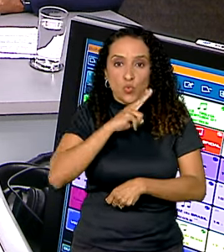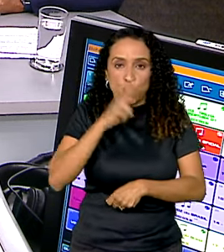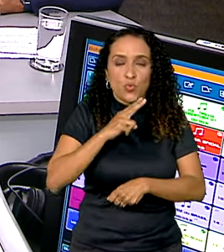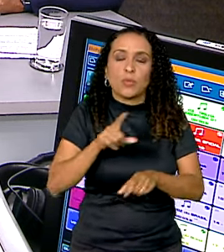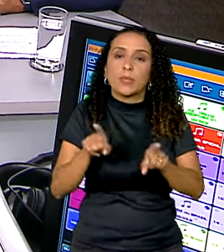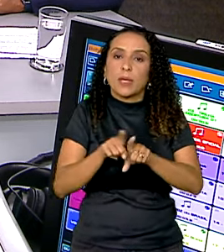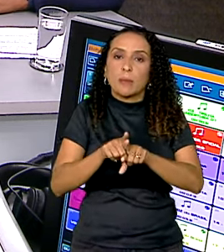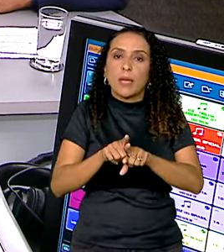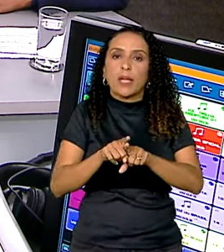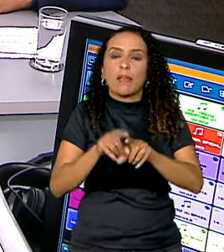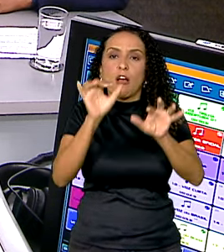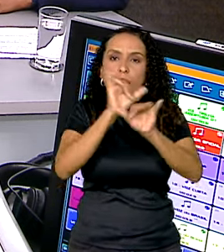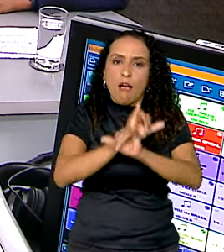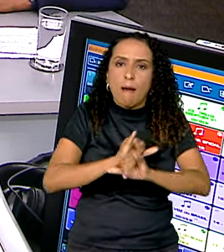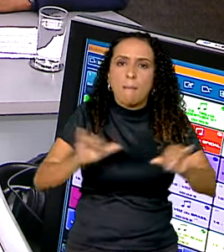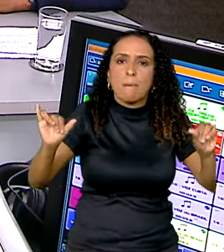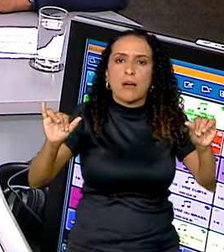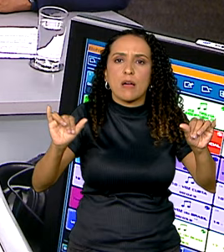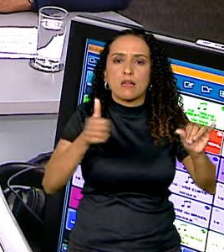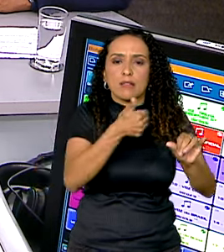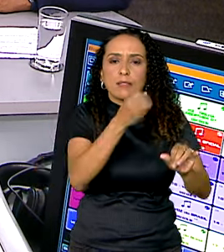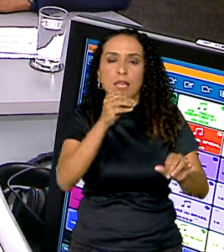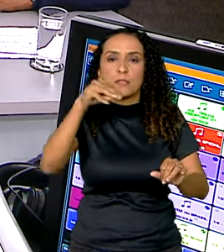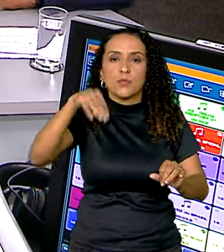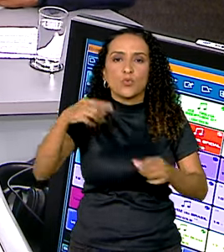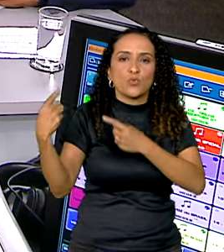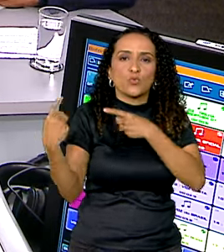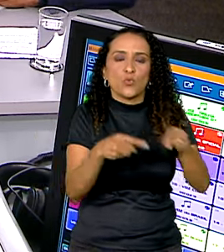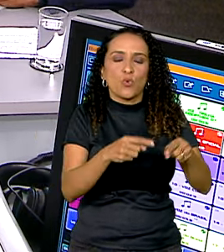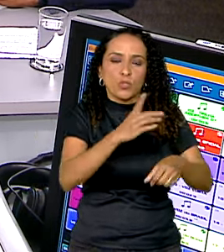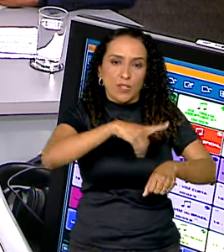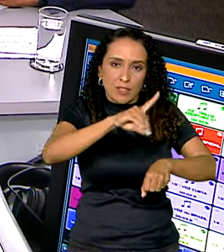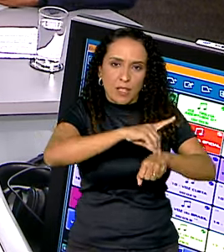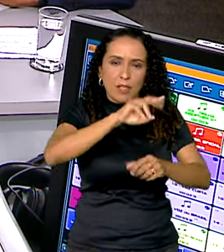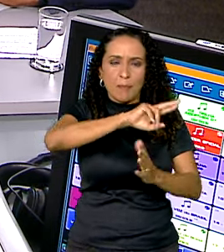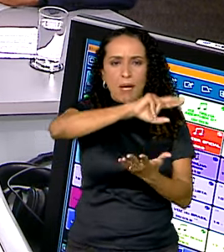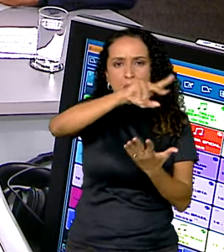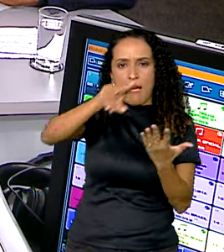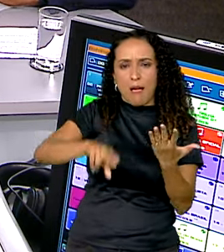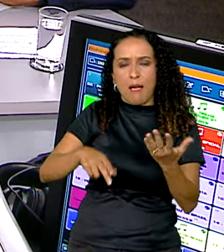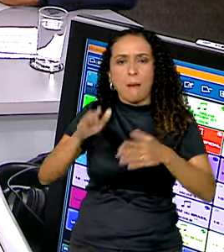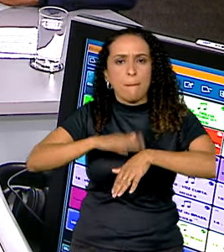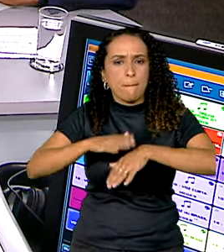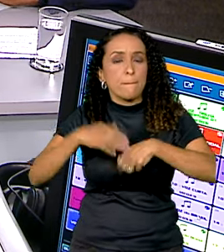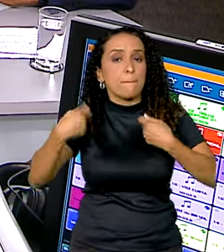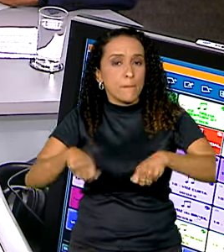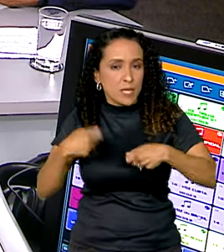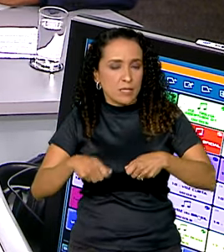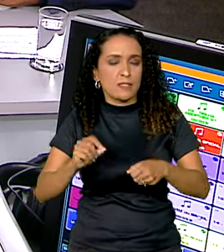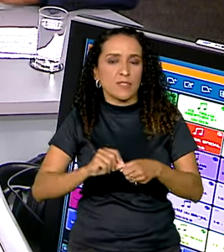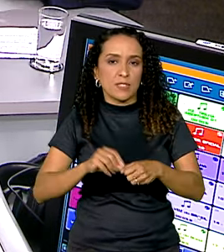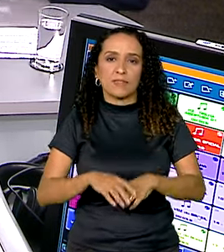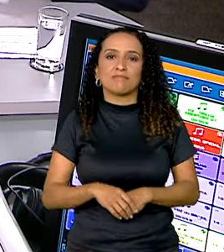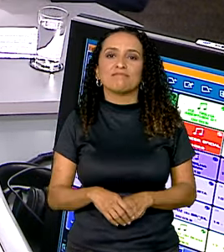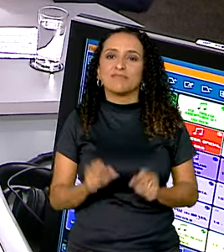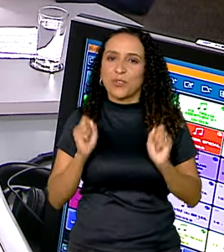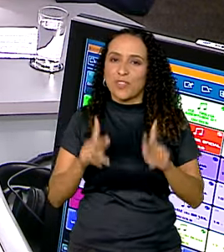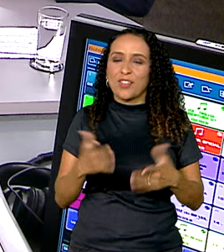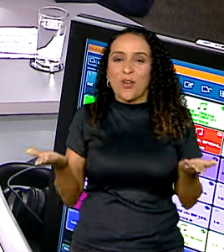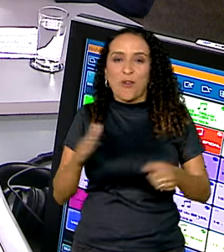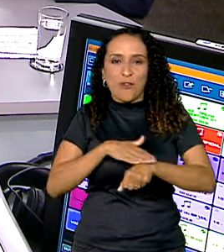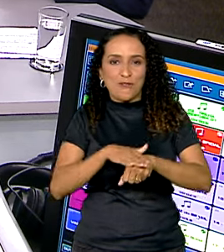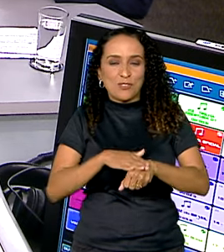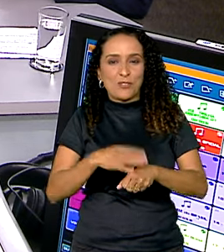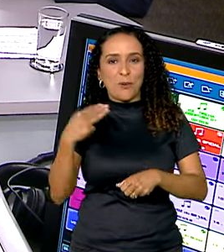além da nossa campanha dos 10 minutos contra a dengue e as várias medidas que precisam ser tomadas. Tá certo, então, nós conversamos